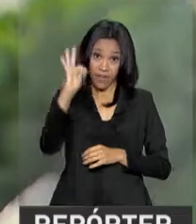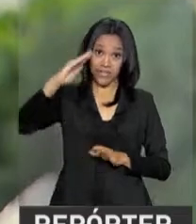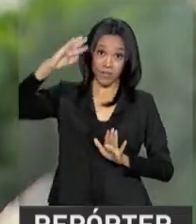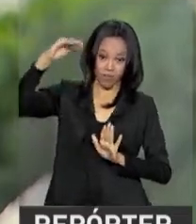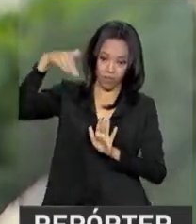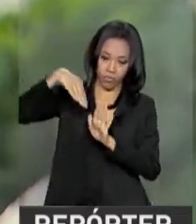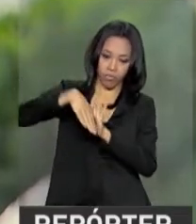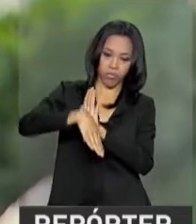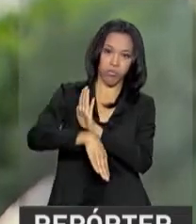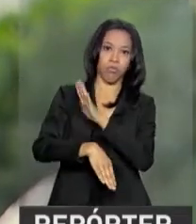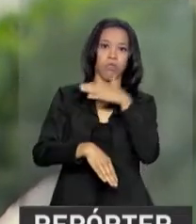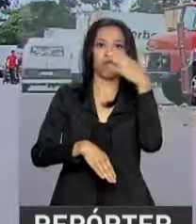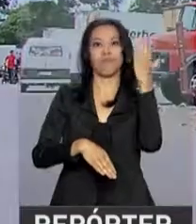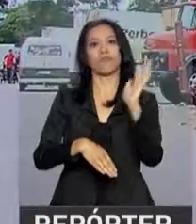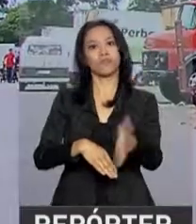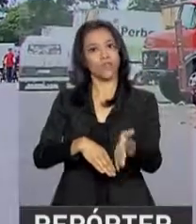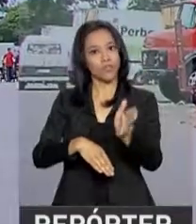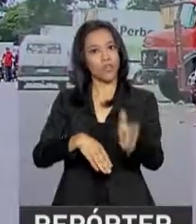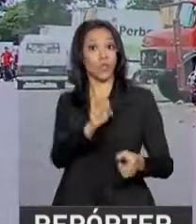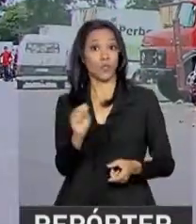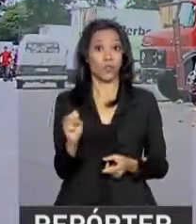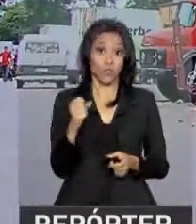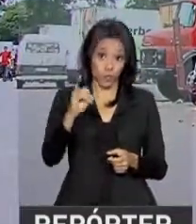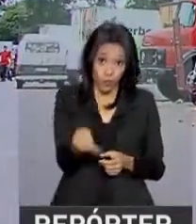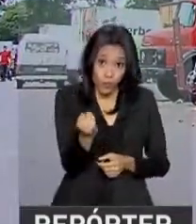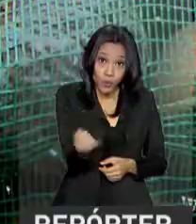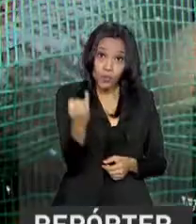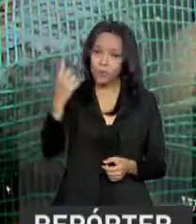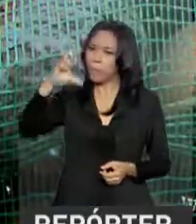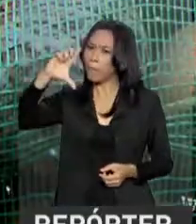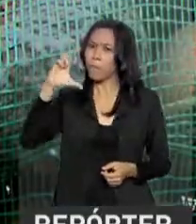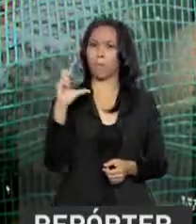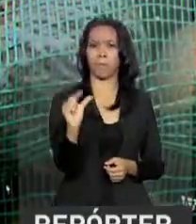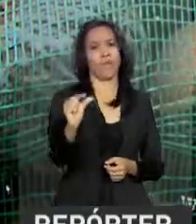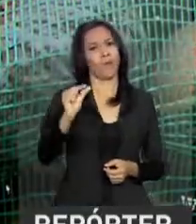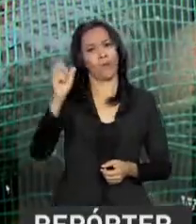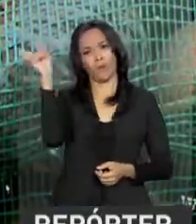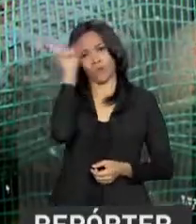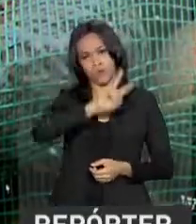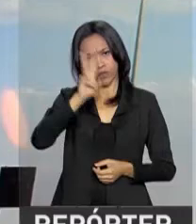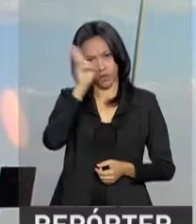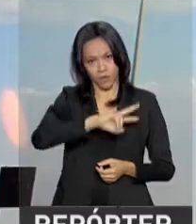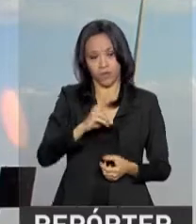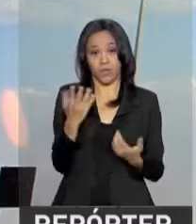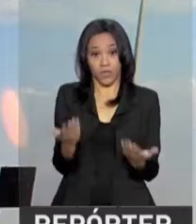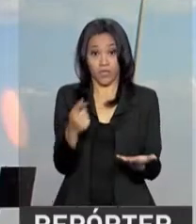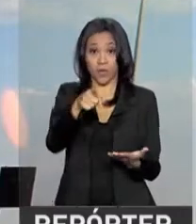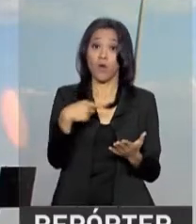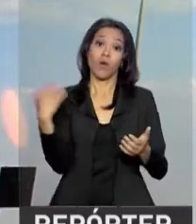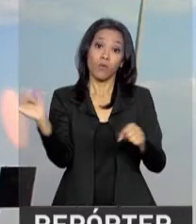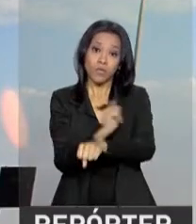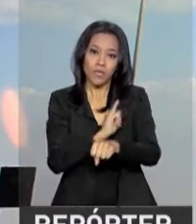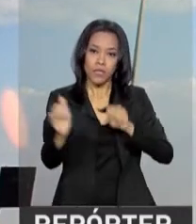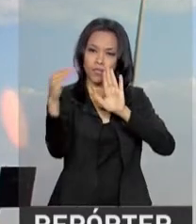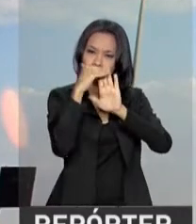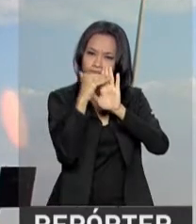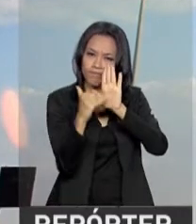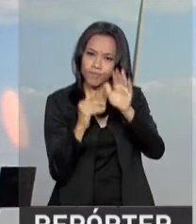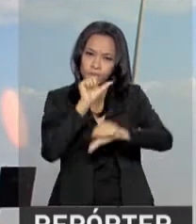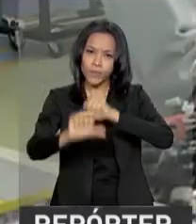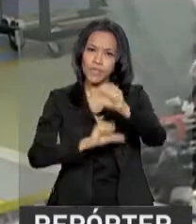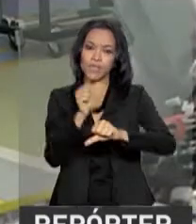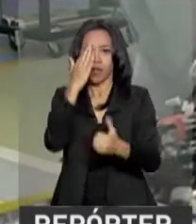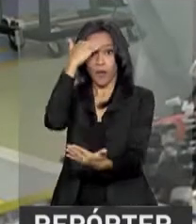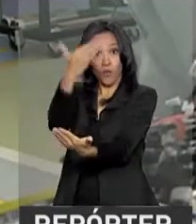em muito tempo e os juros chegaram ao menor patamar da história. Com medidas estruturantes, a